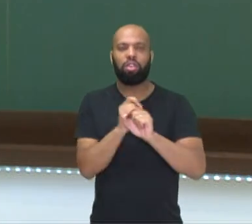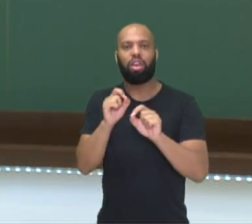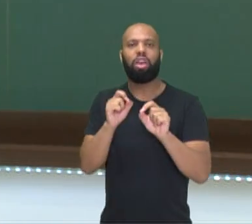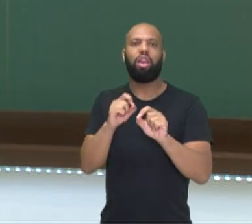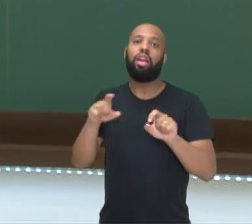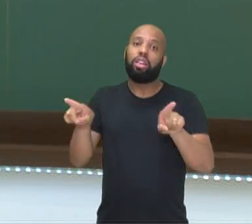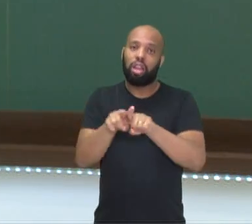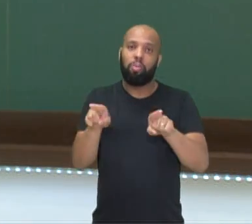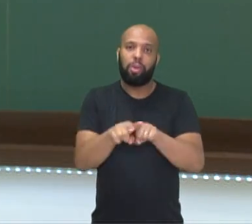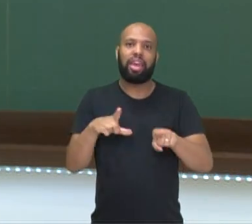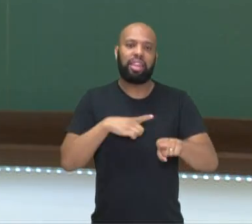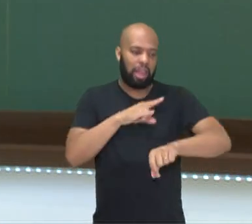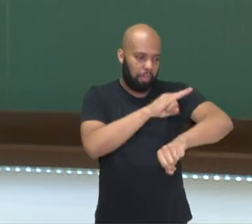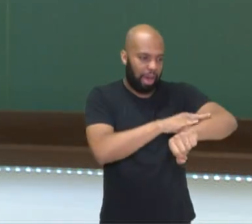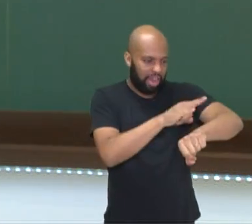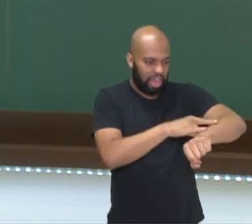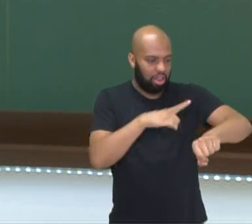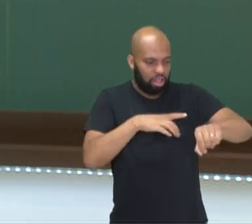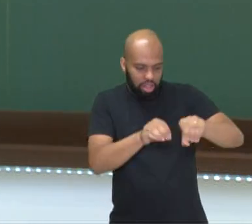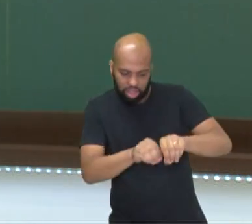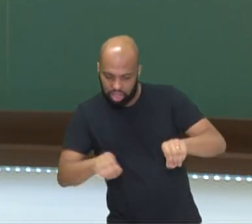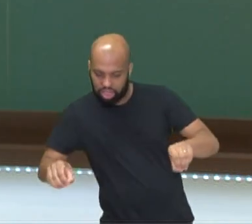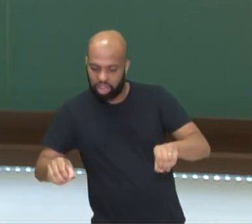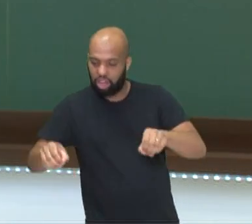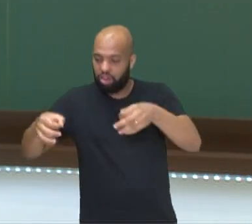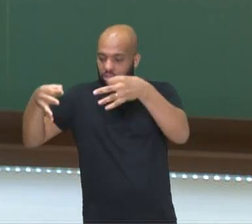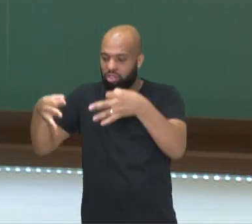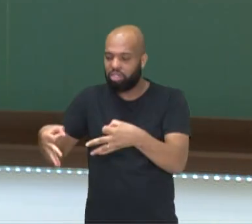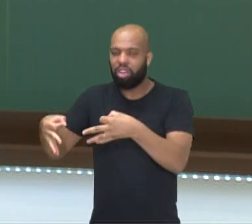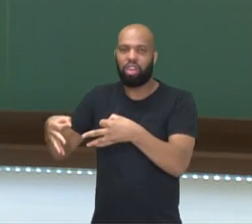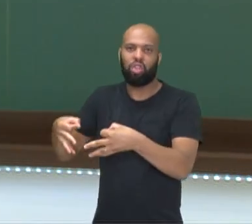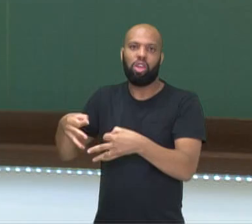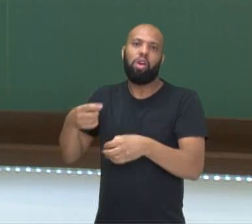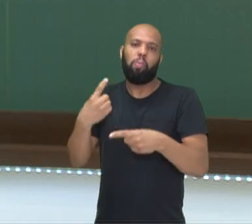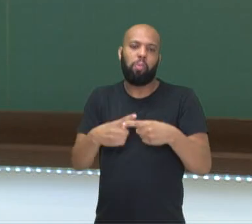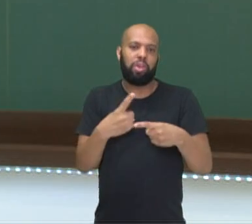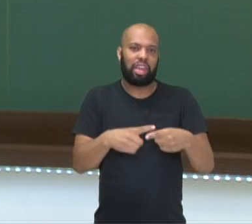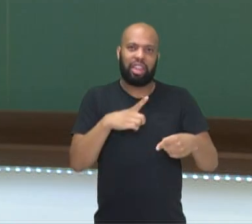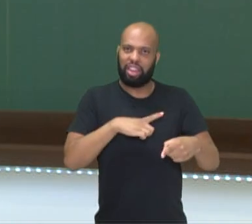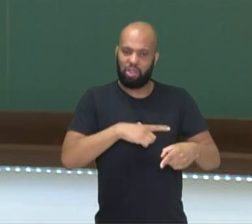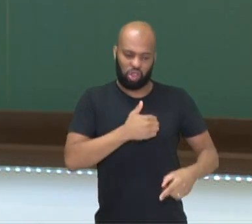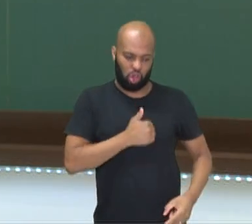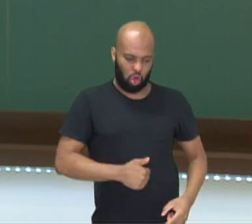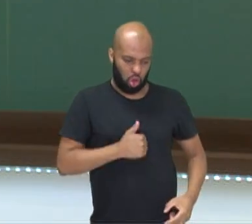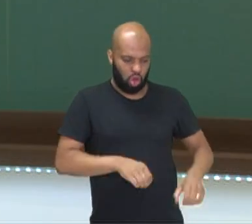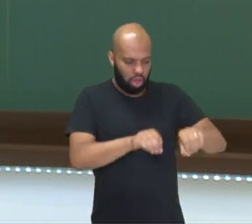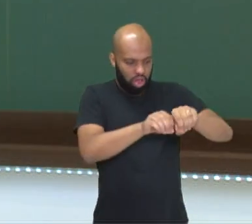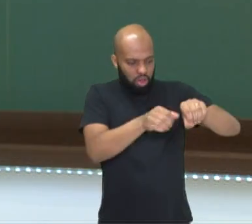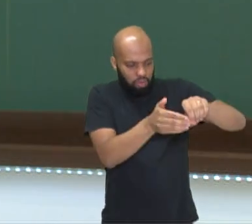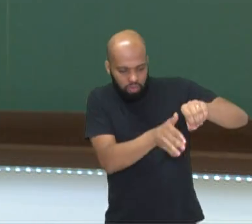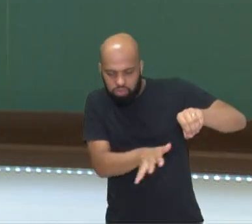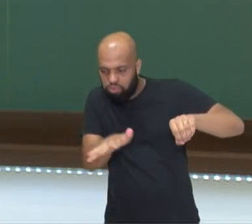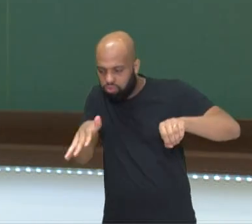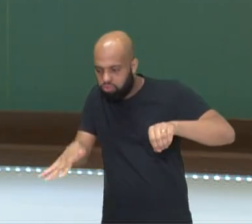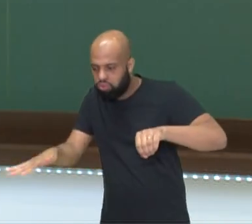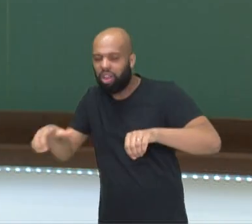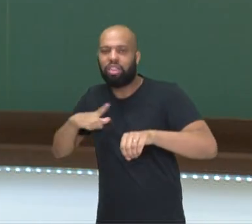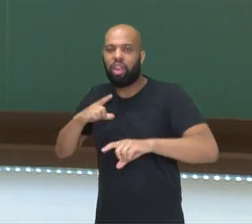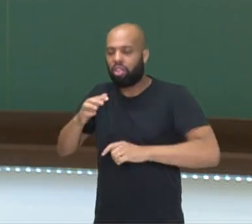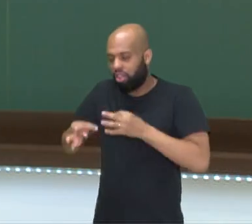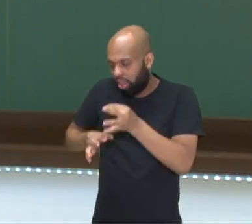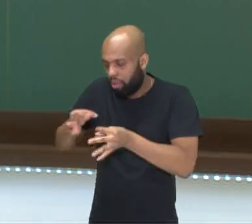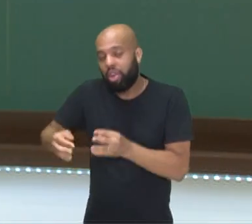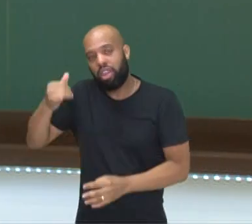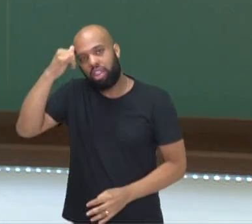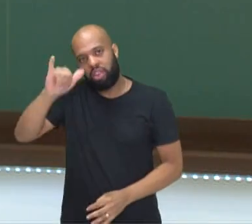de esgoto no banheiro para que essas fezes, né, sejam tratadas na estação de tratamento de esgoto e que